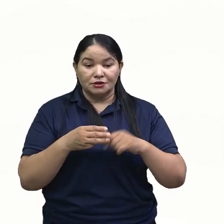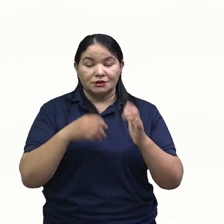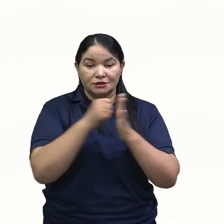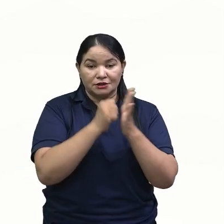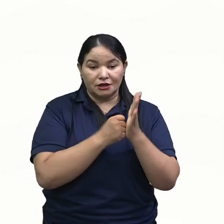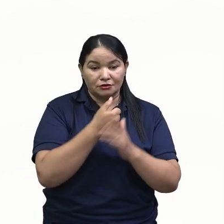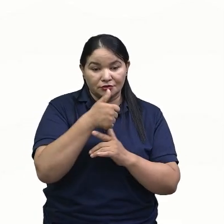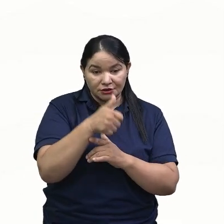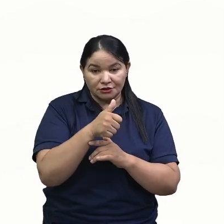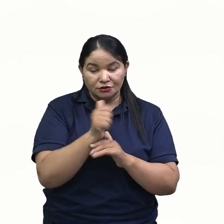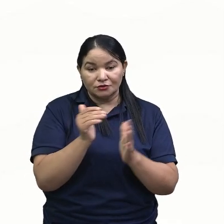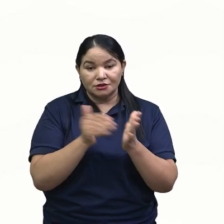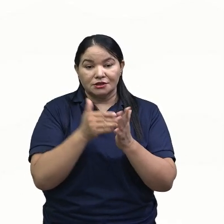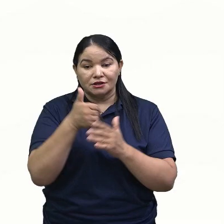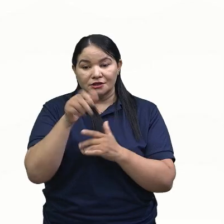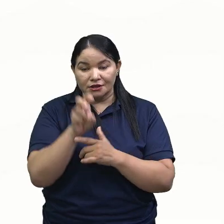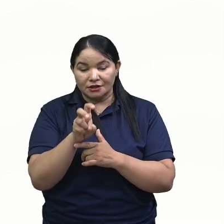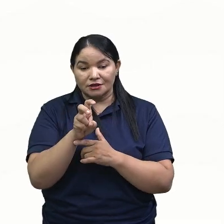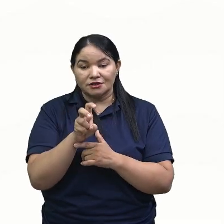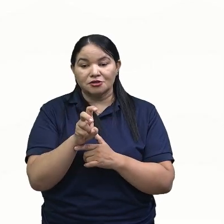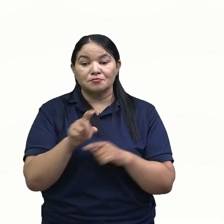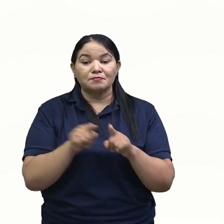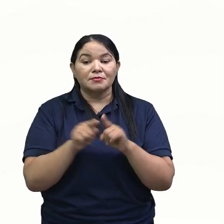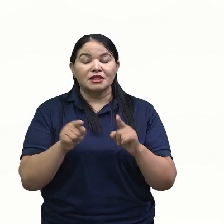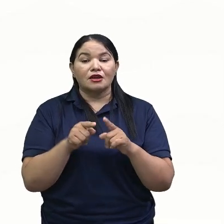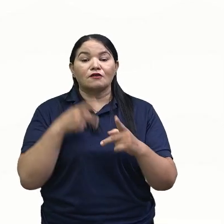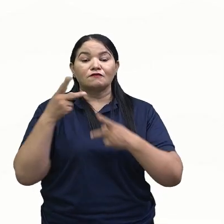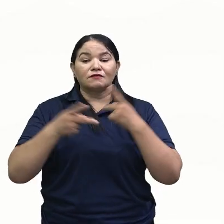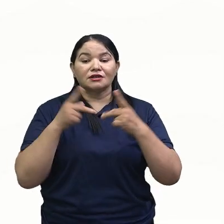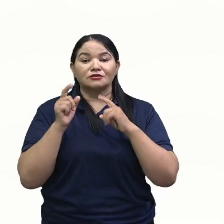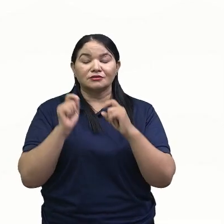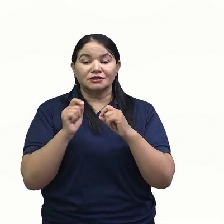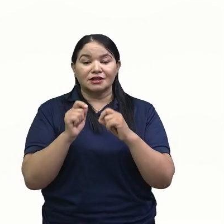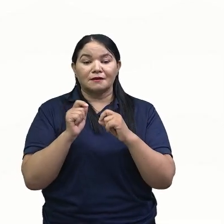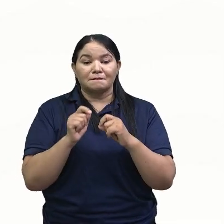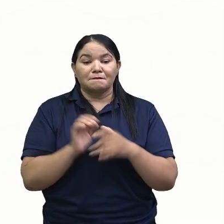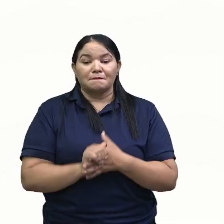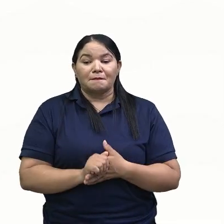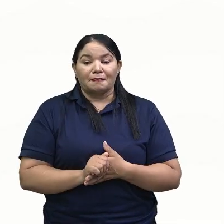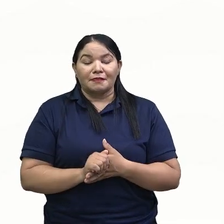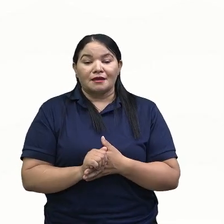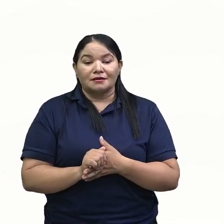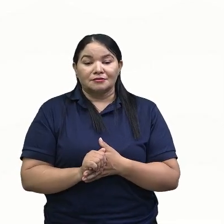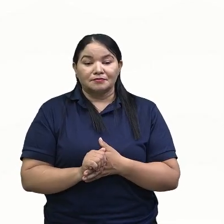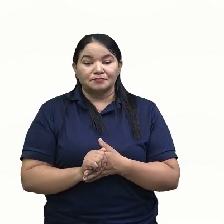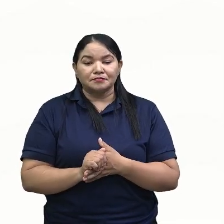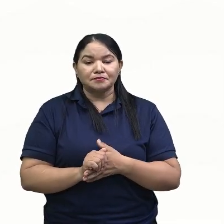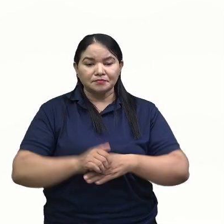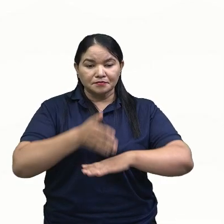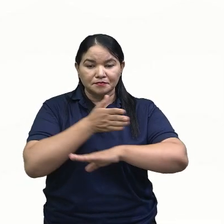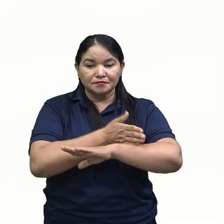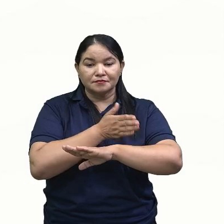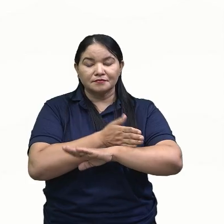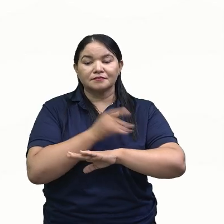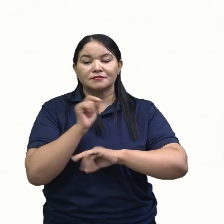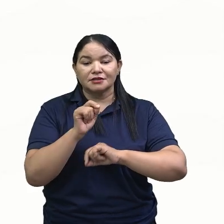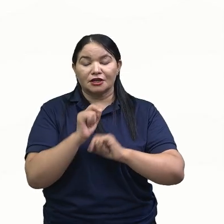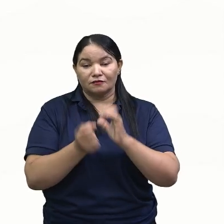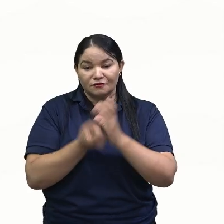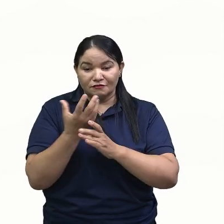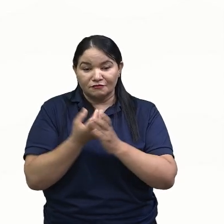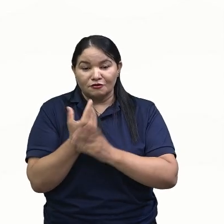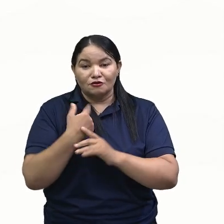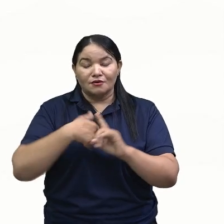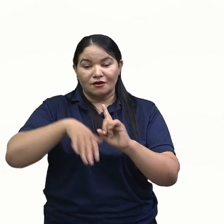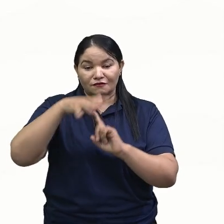V e XV, mas a gente está falando aqui da Baixa Idade Média, quando se formaram as